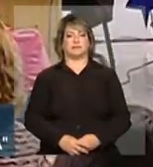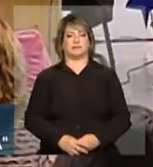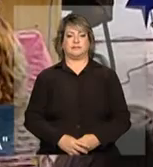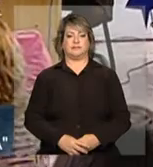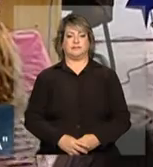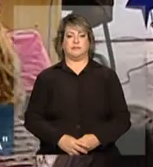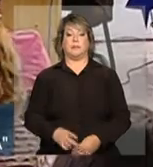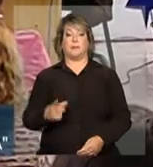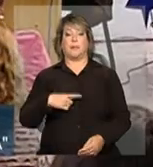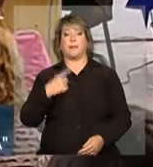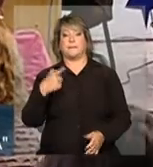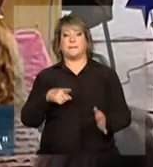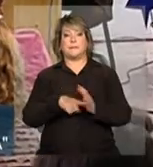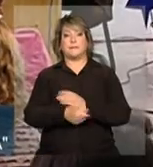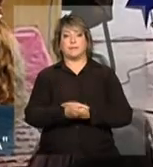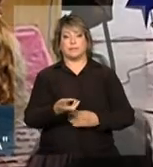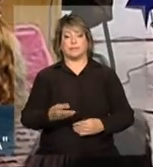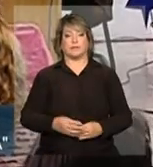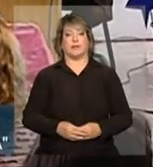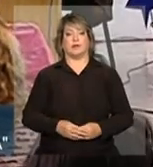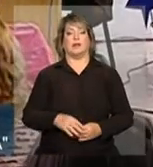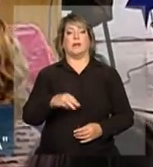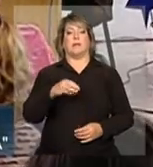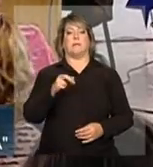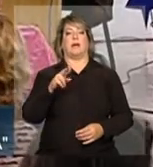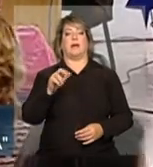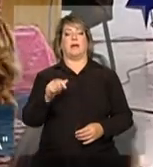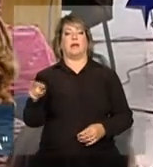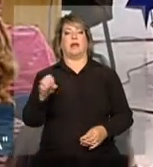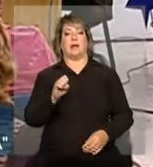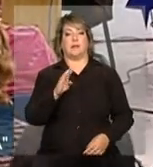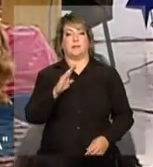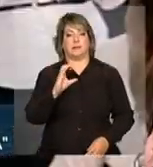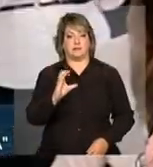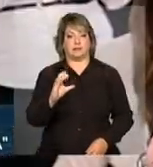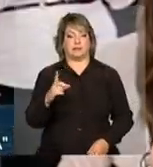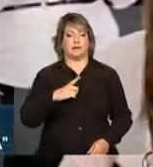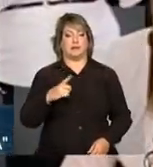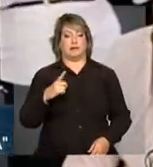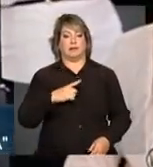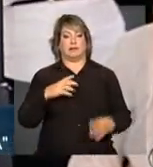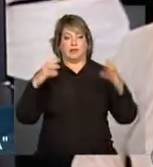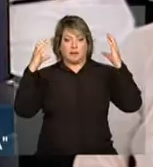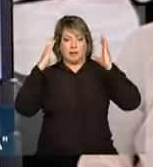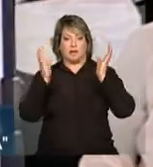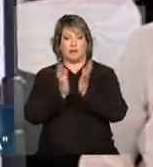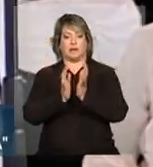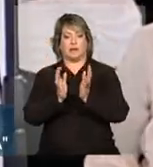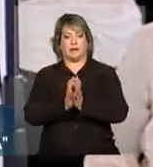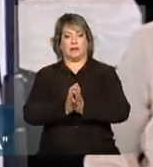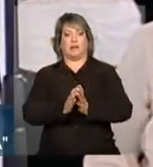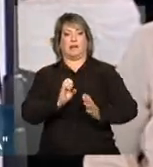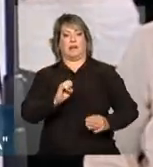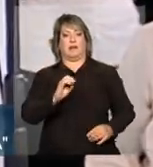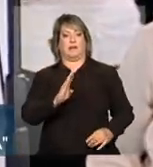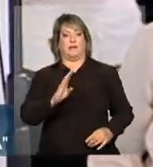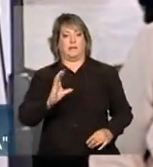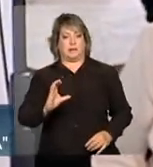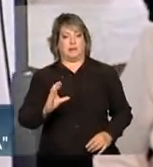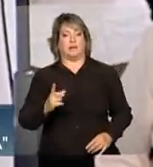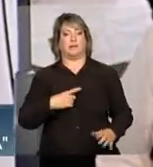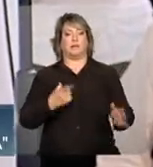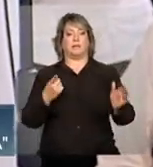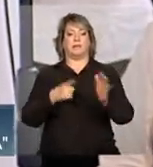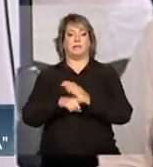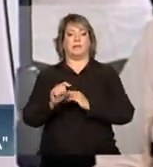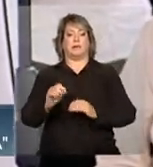Tem mais alguma, Mara? E depois Mara Régia, EBC, rádios da Empresa Brasil de Comunicação. Agora eu